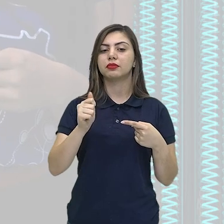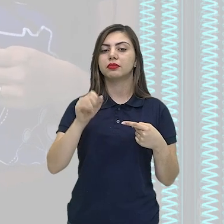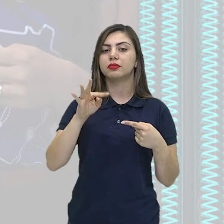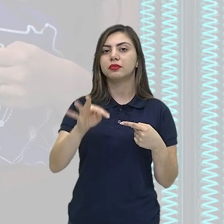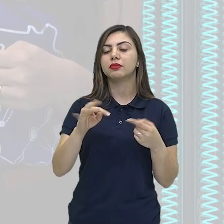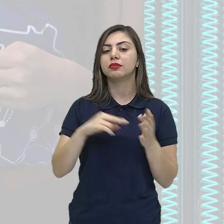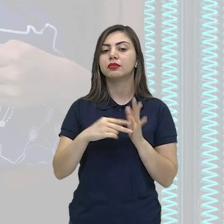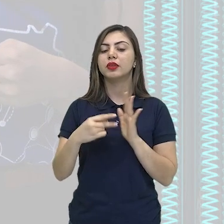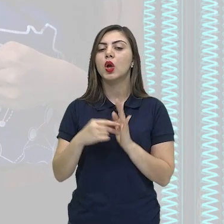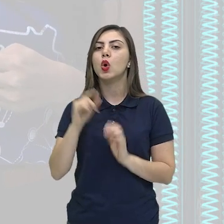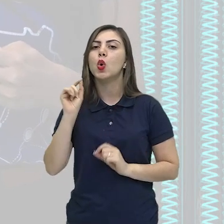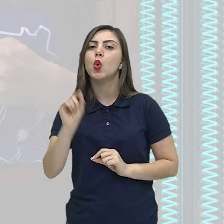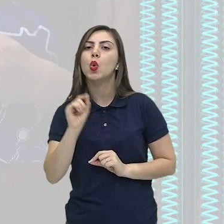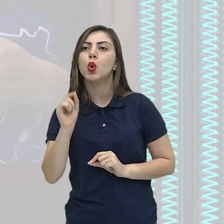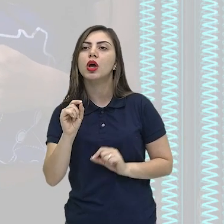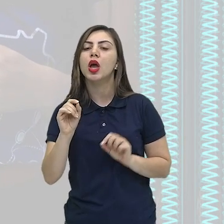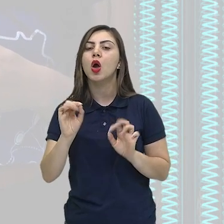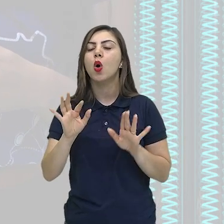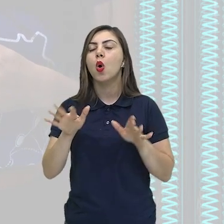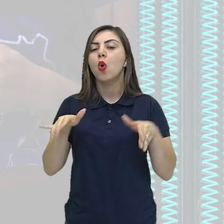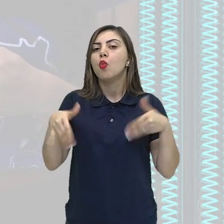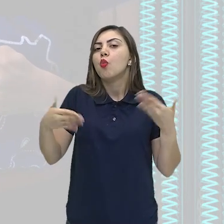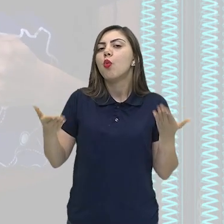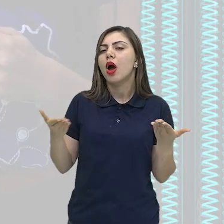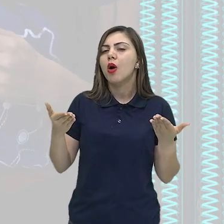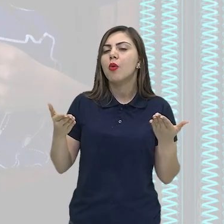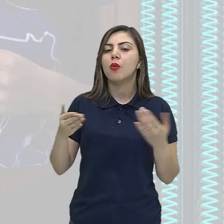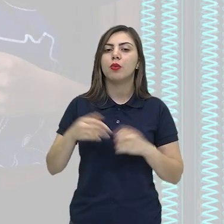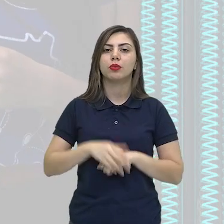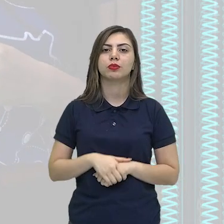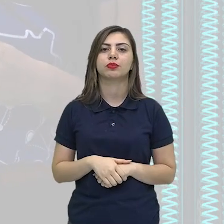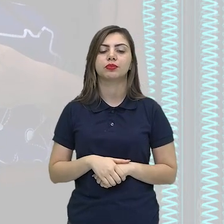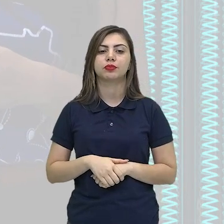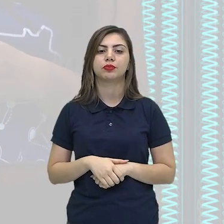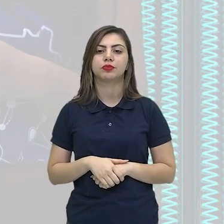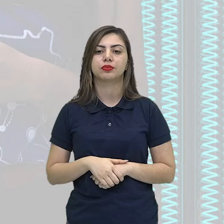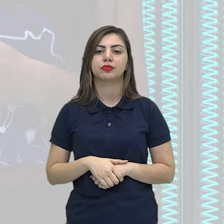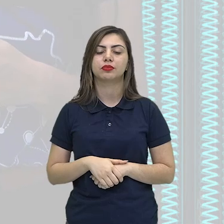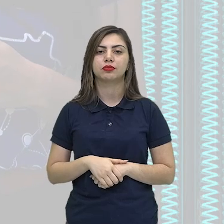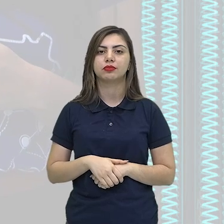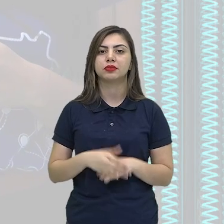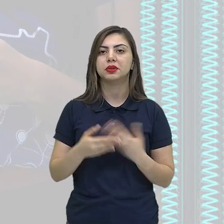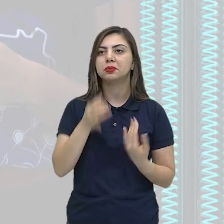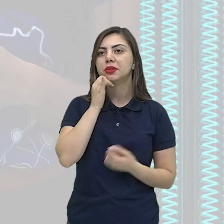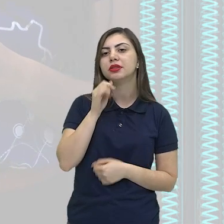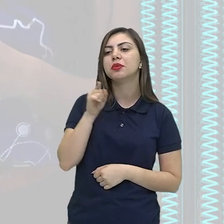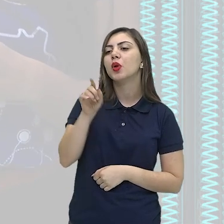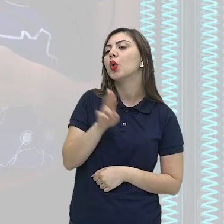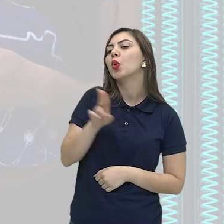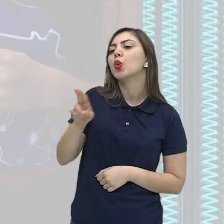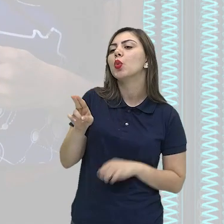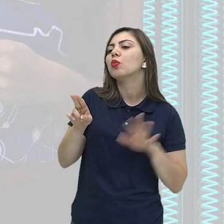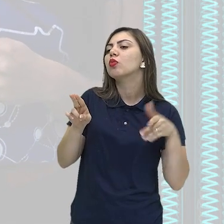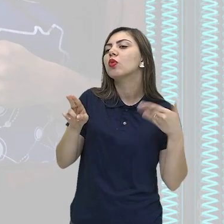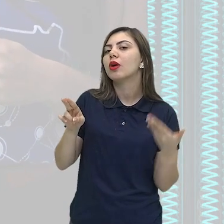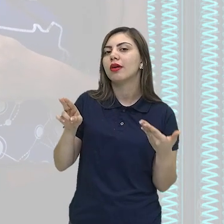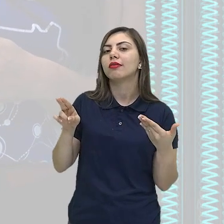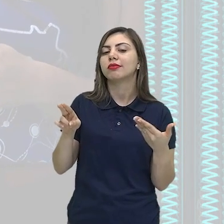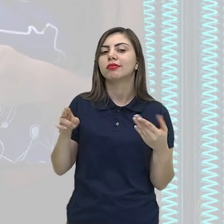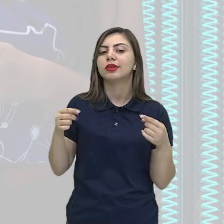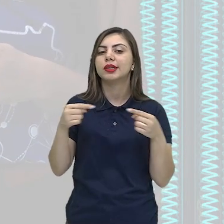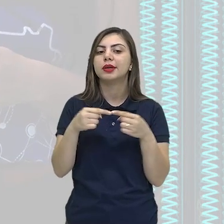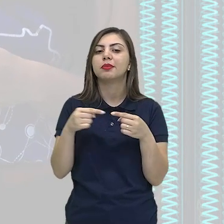What, que significa o que ou qual, né? Vocês viram que a gente pergunta what's your name, qual é o seu nome? What are